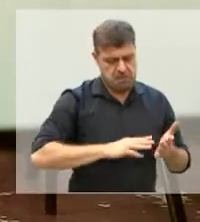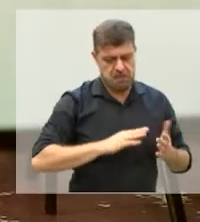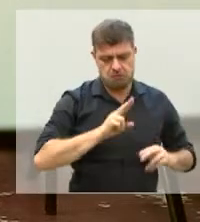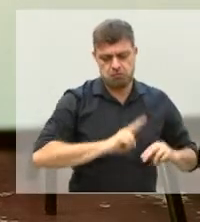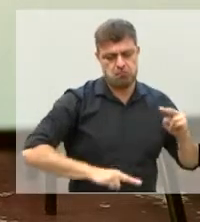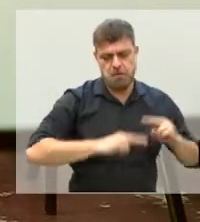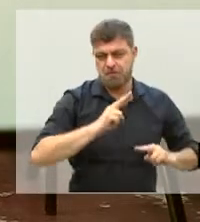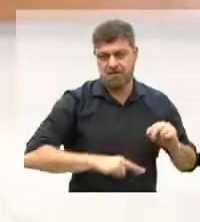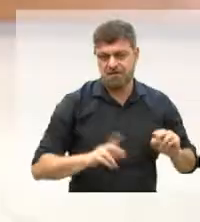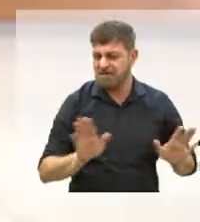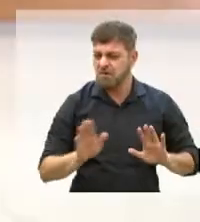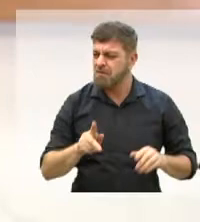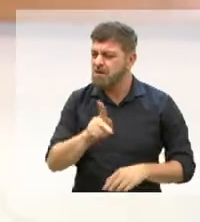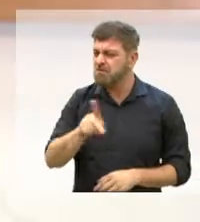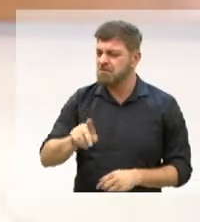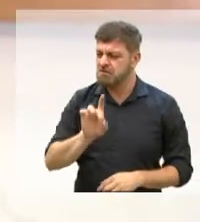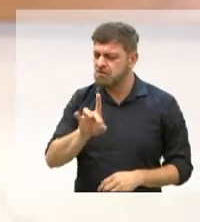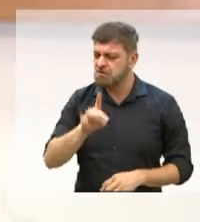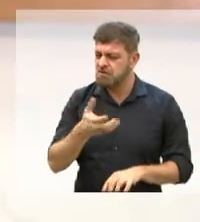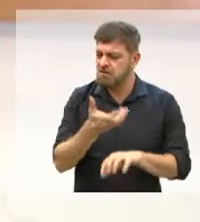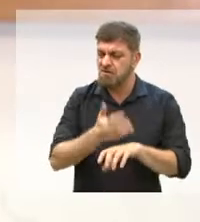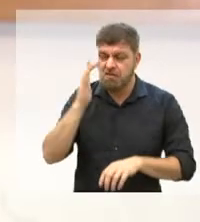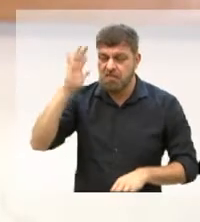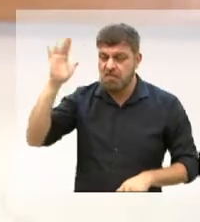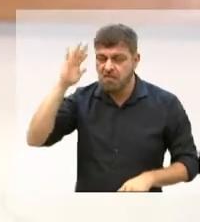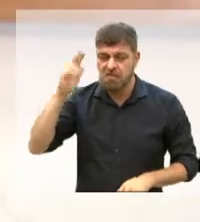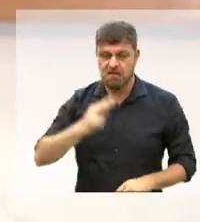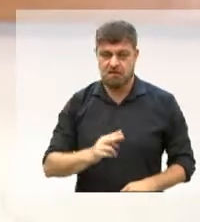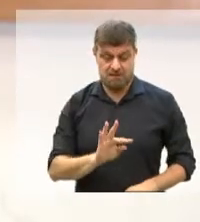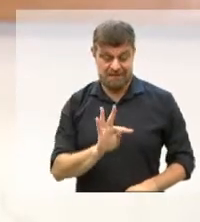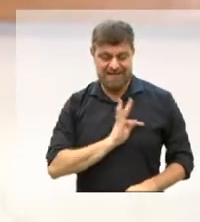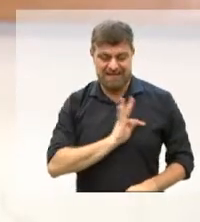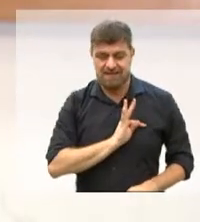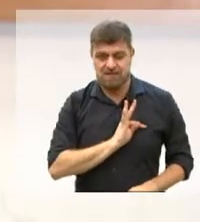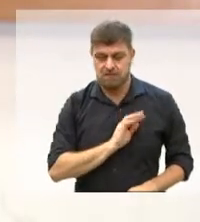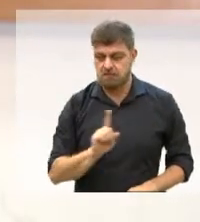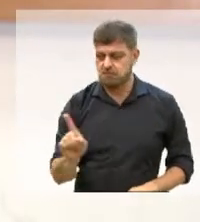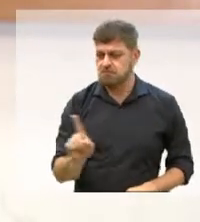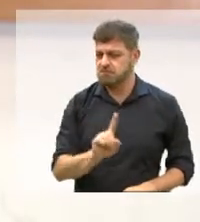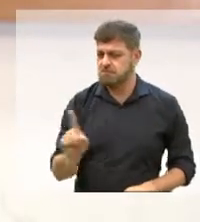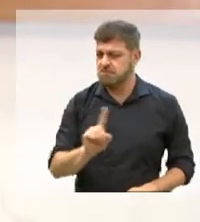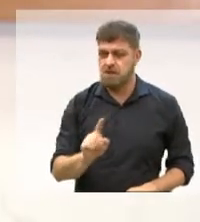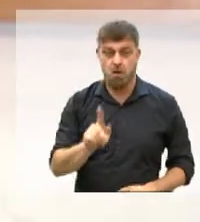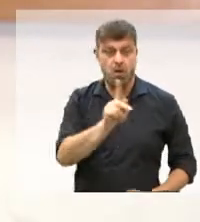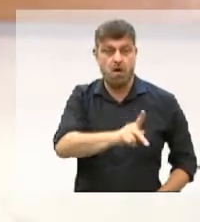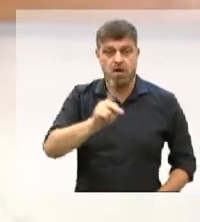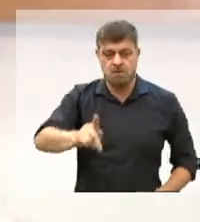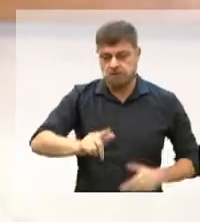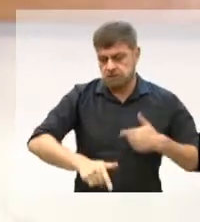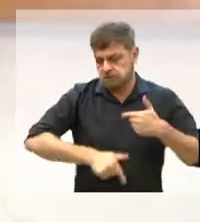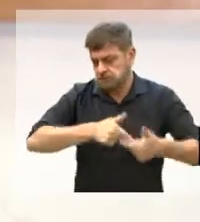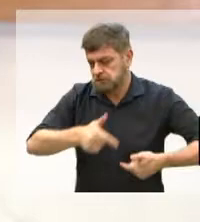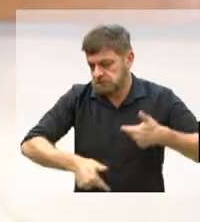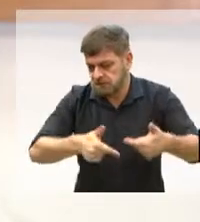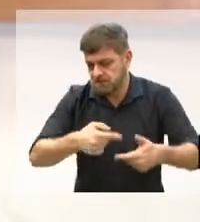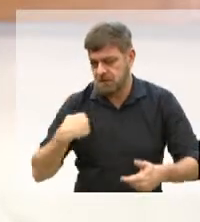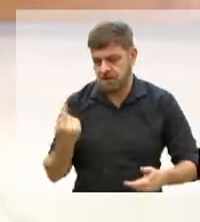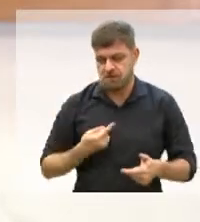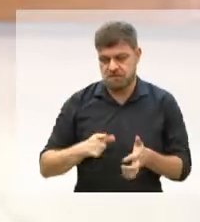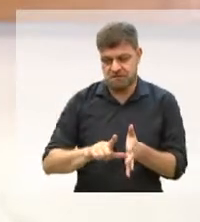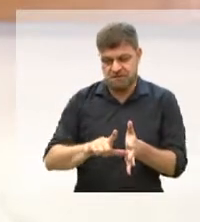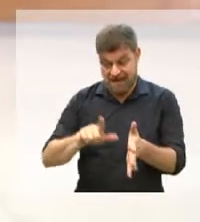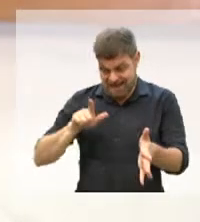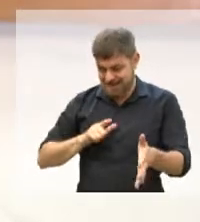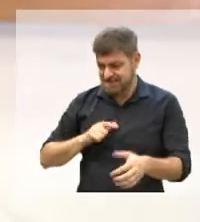profissão técnica. Eu diria que não. Eu diria que a atuação, o professor, como a gente conversava aqui antes sobre jornalista,